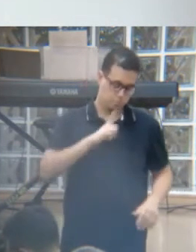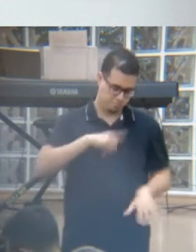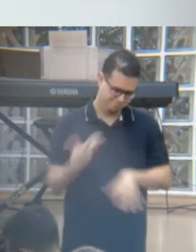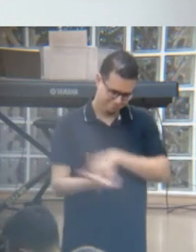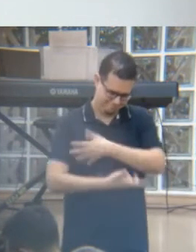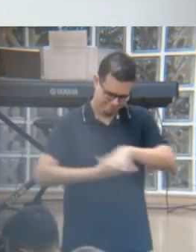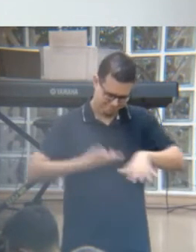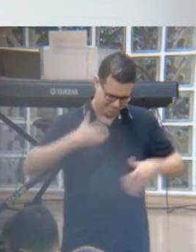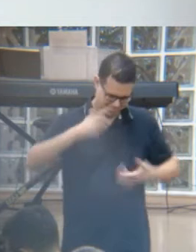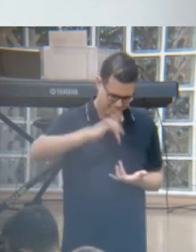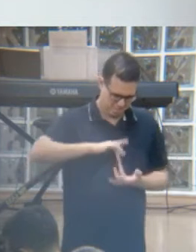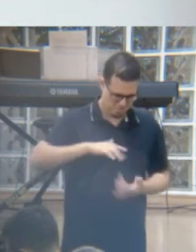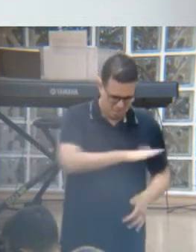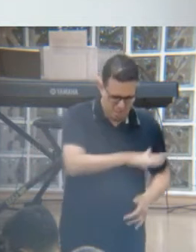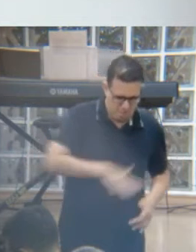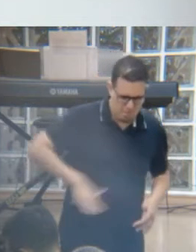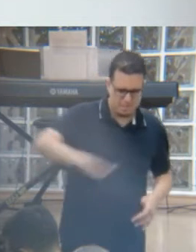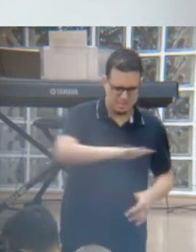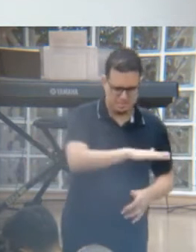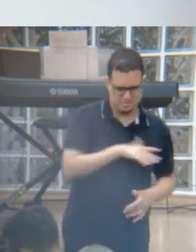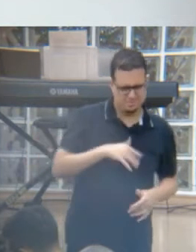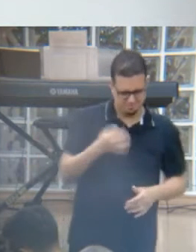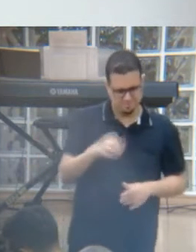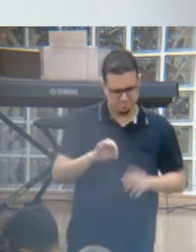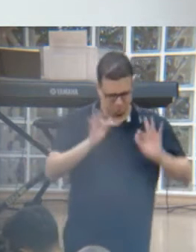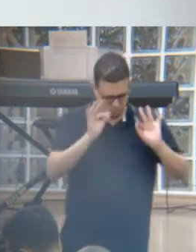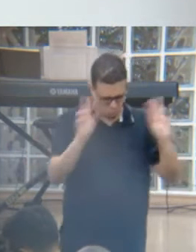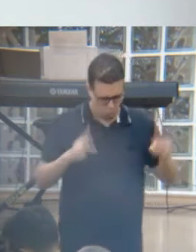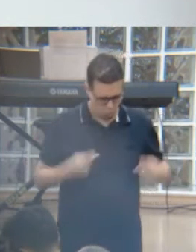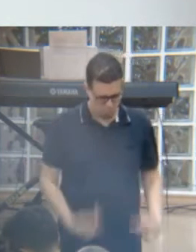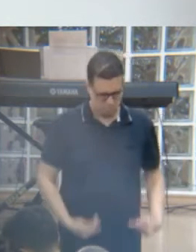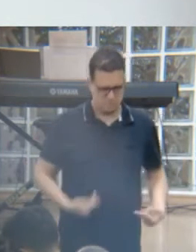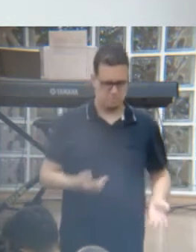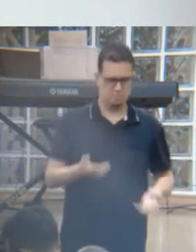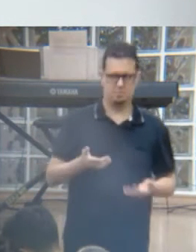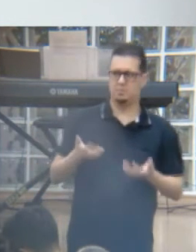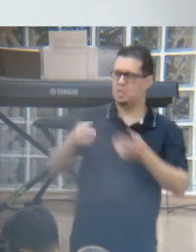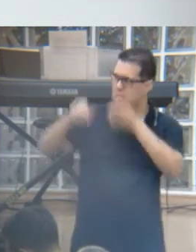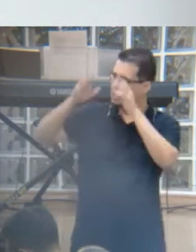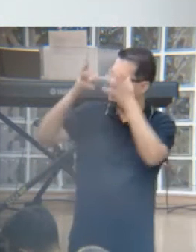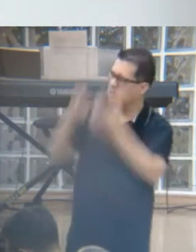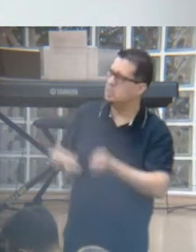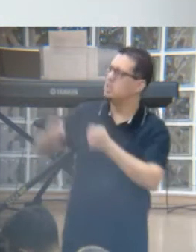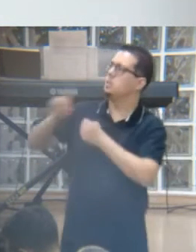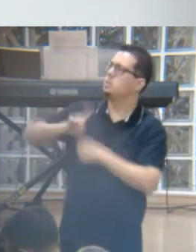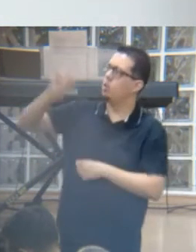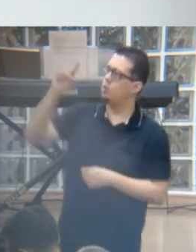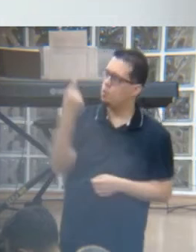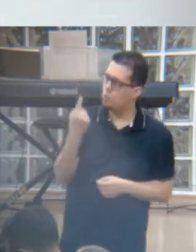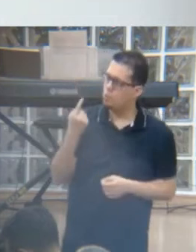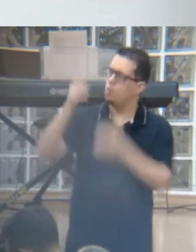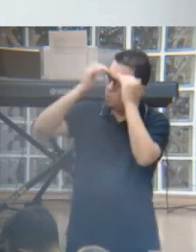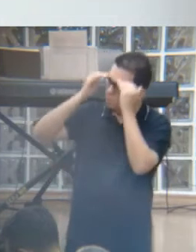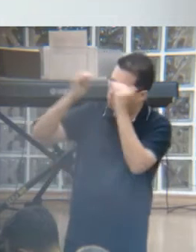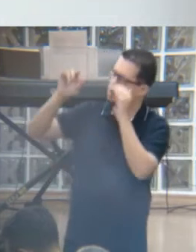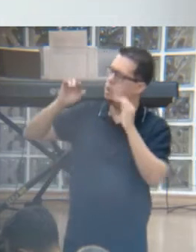Reconhecer que há um só Deus, temê-lo, servi-lo, amá-lo, obedecê-lo. Esta é a parte que cabe